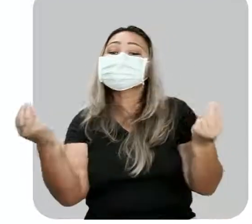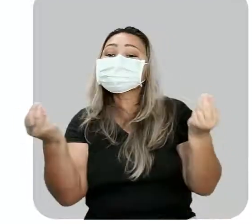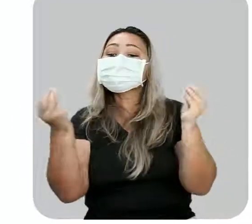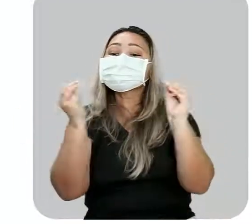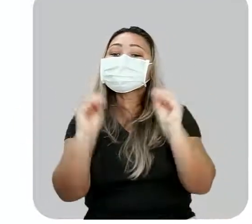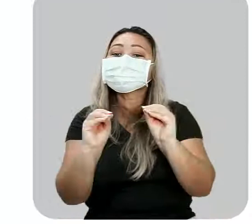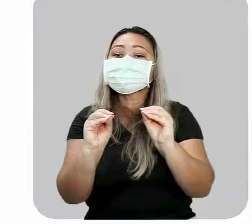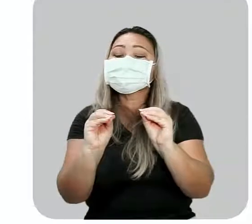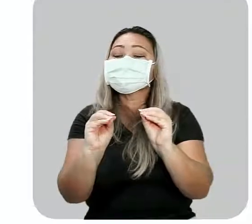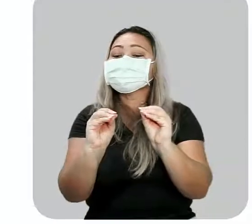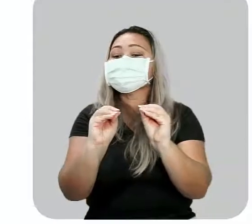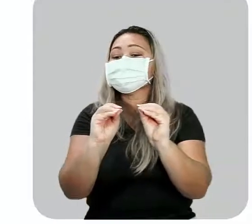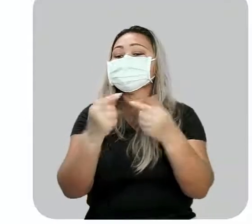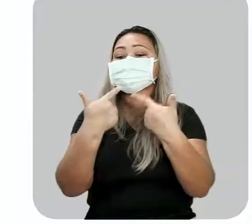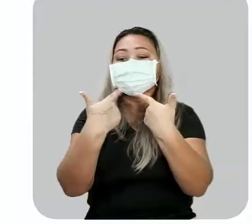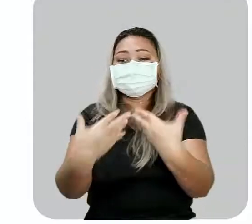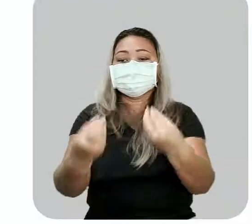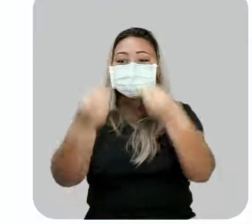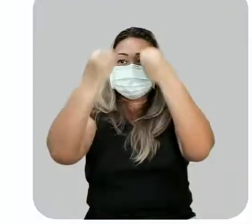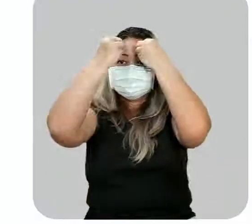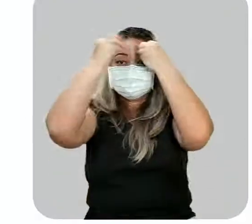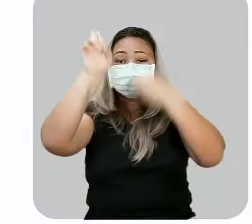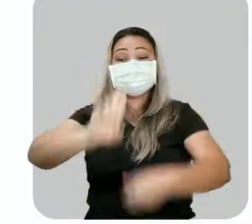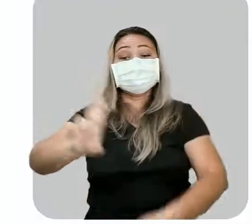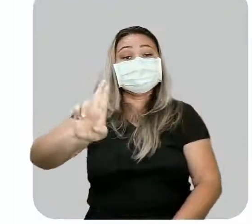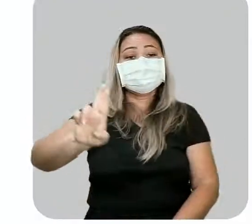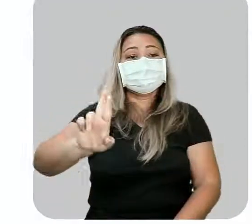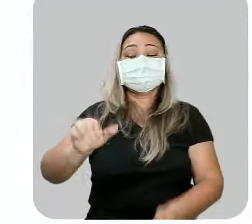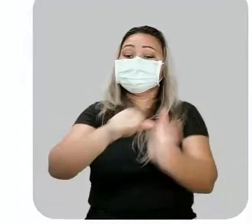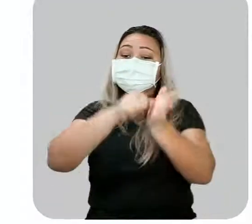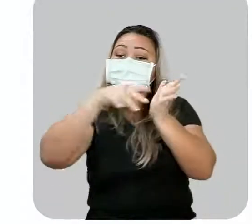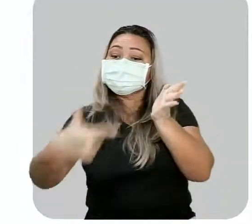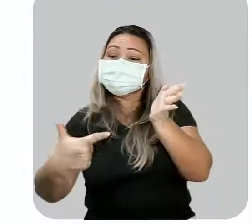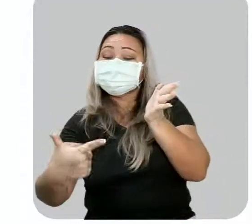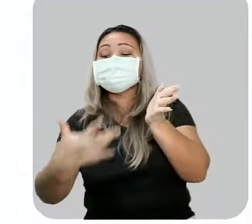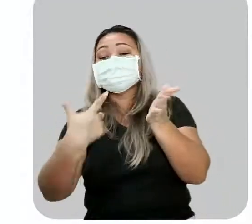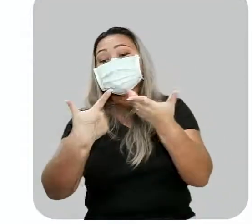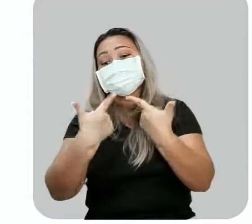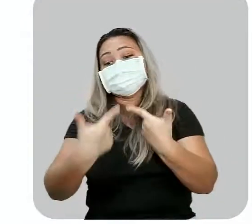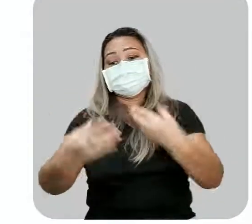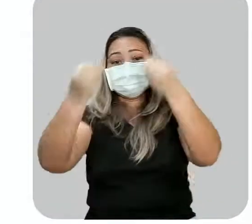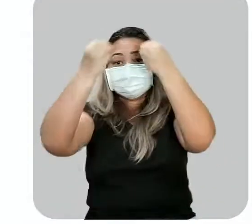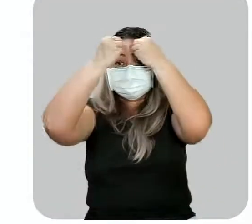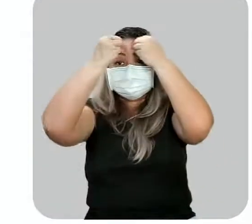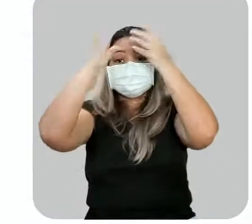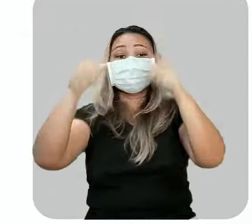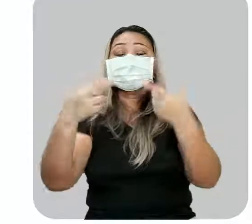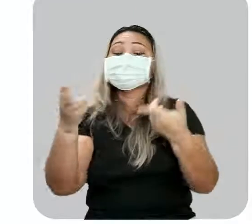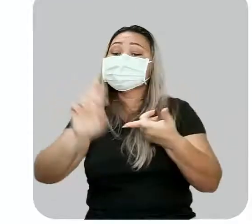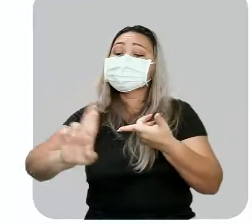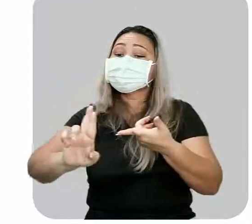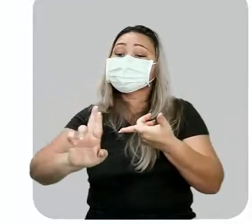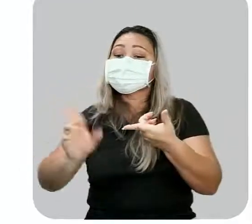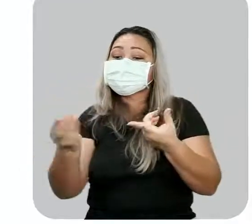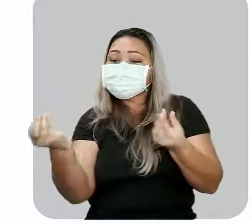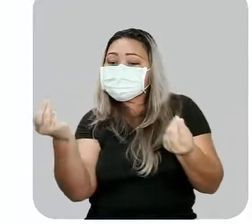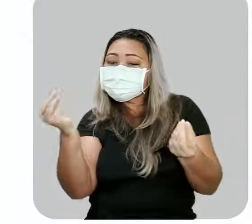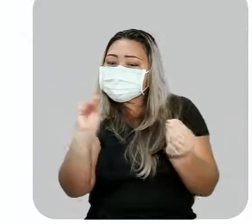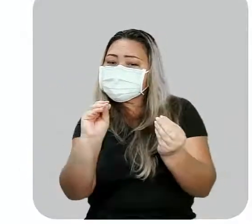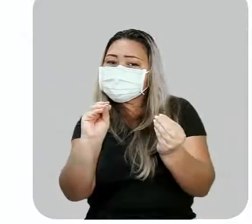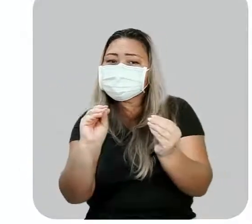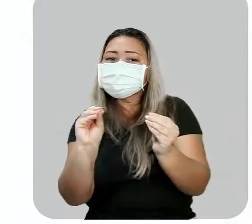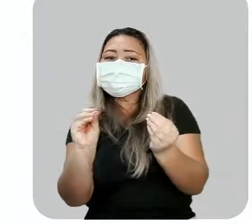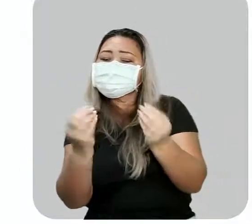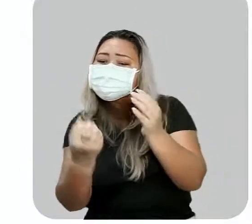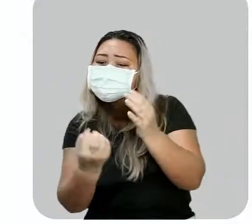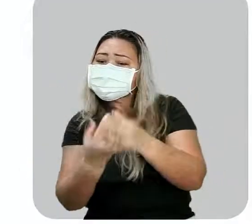Para ornamentar a linguagem usamos as figuras de linguagem, que nada mais são que os recursos estilísticos